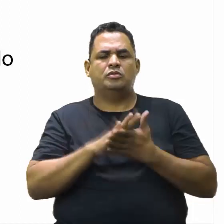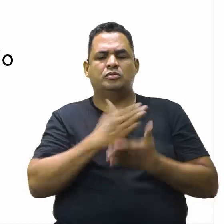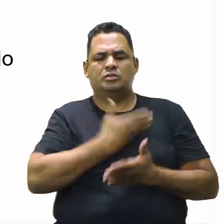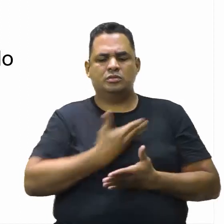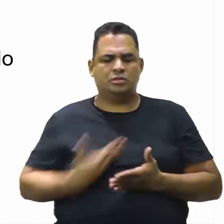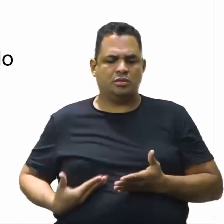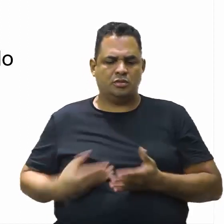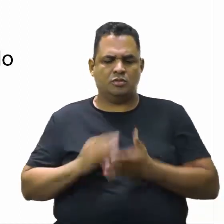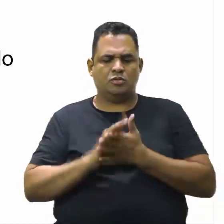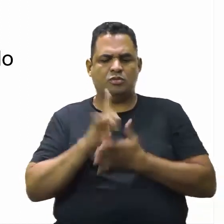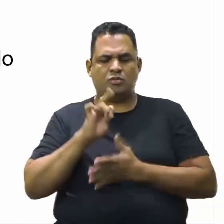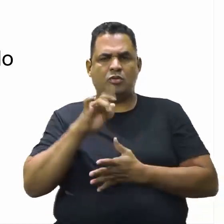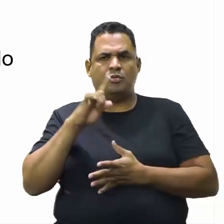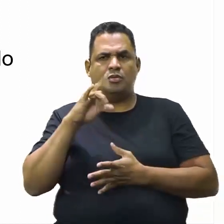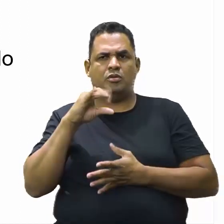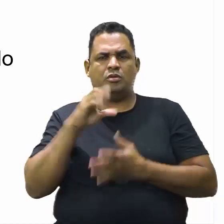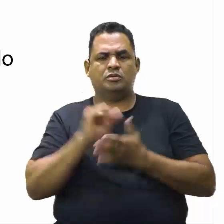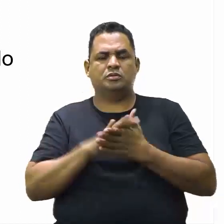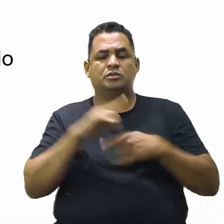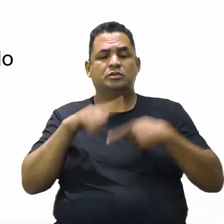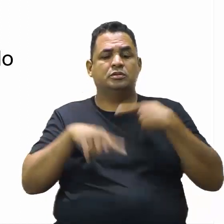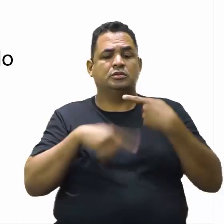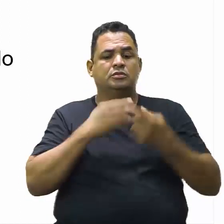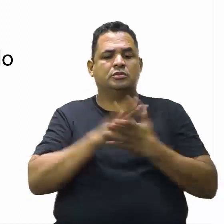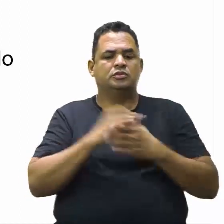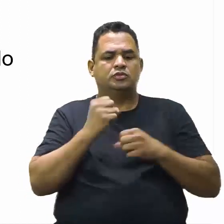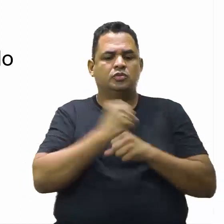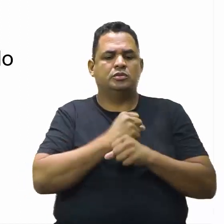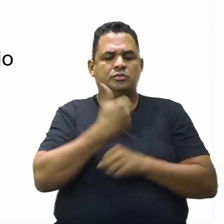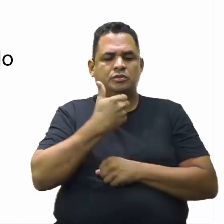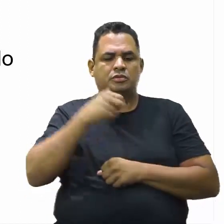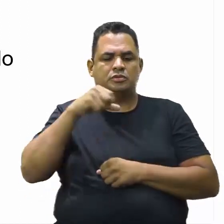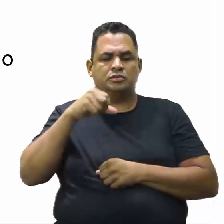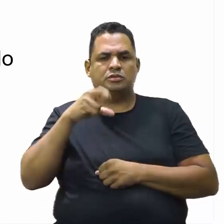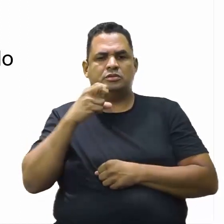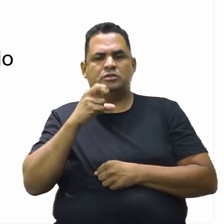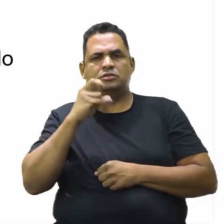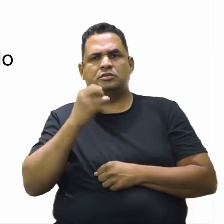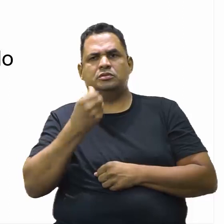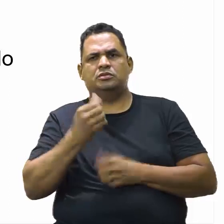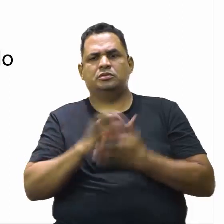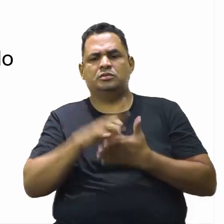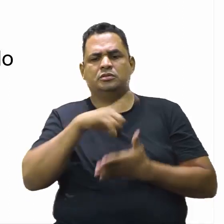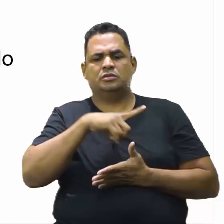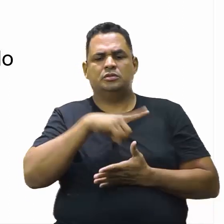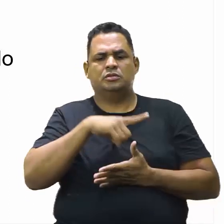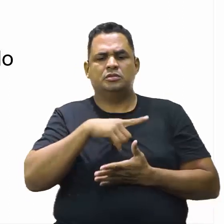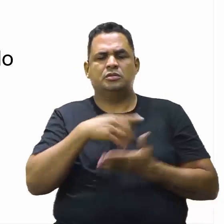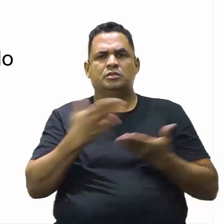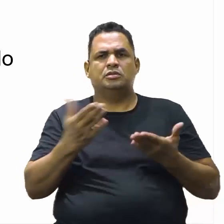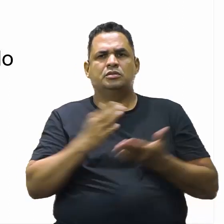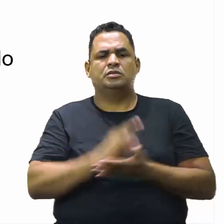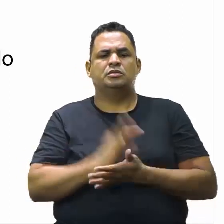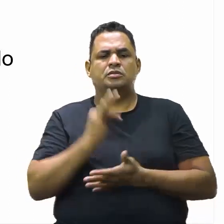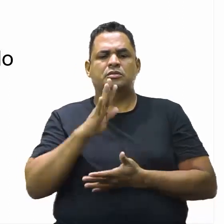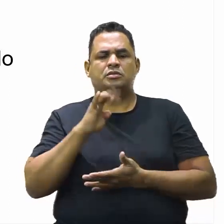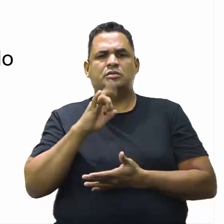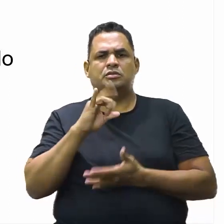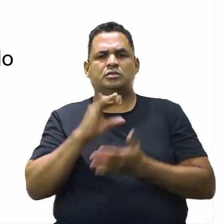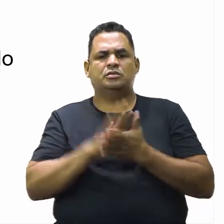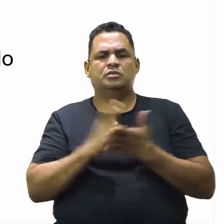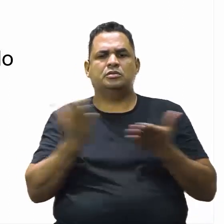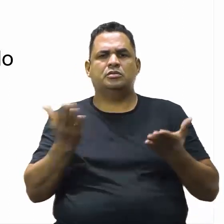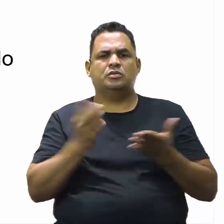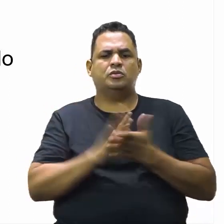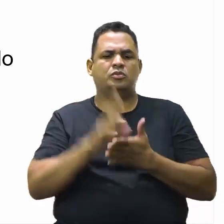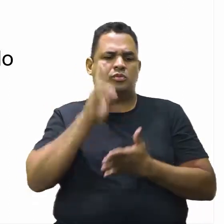Guaporé. Só a partir de 1956 que a gente vai ter Território Federal